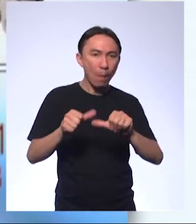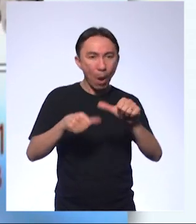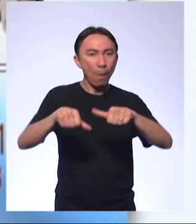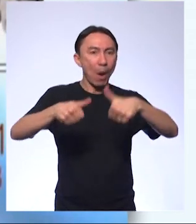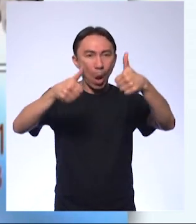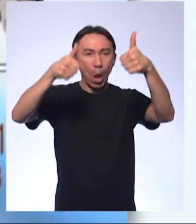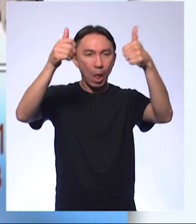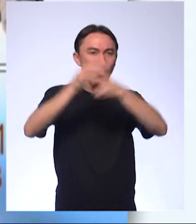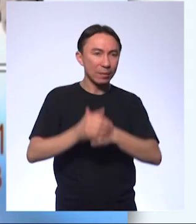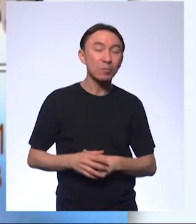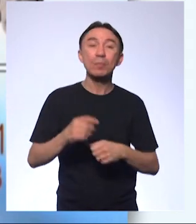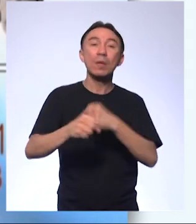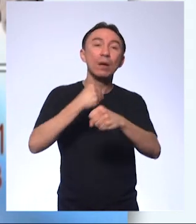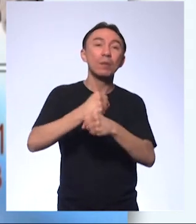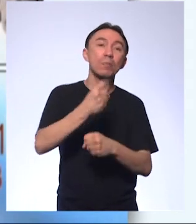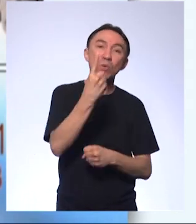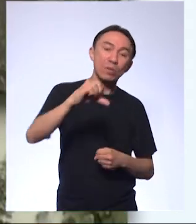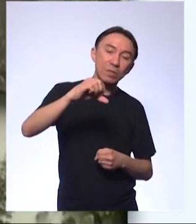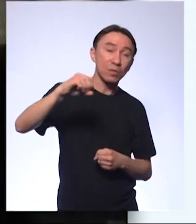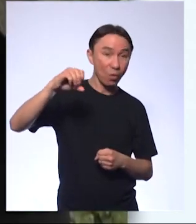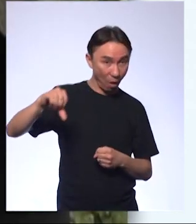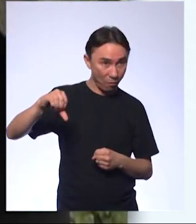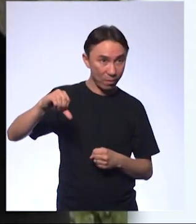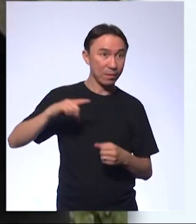torcedores seriam equivalentes aos elétrons.